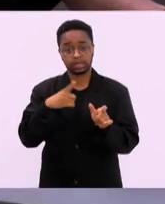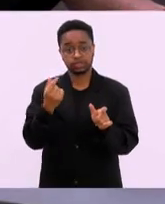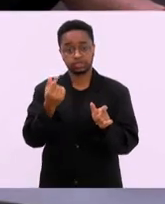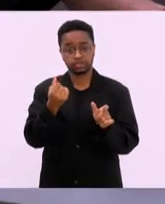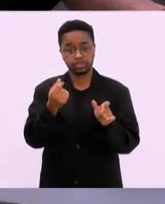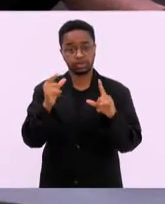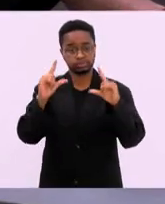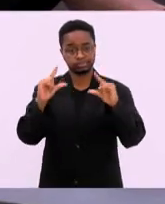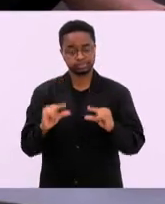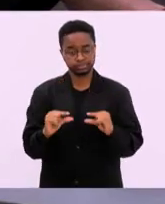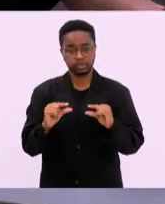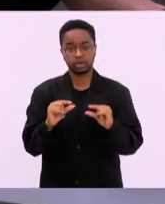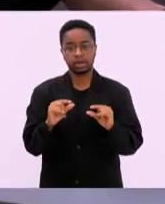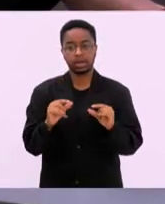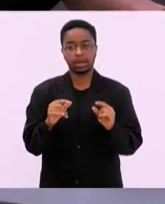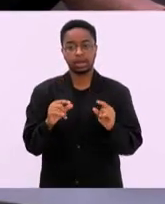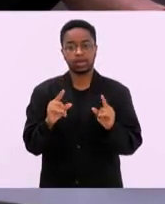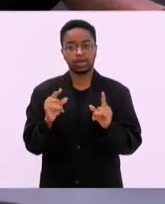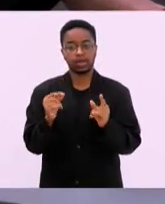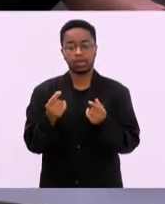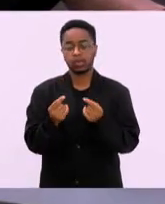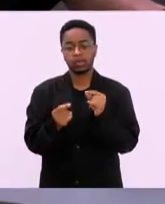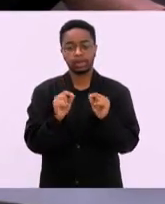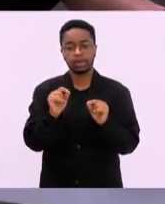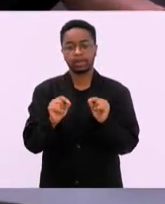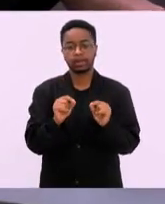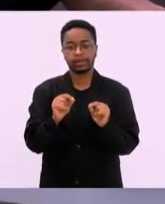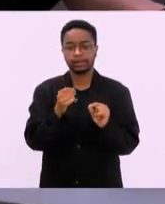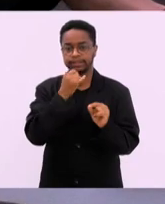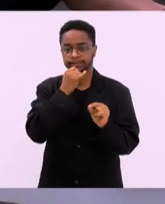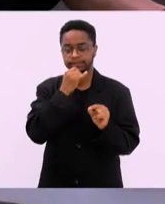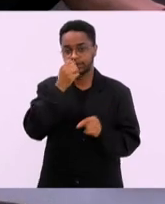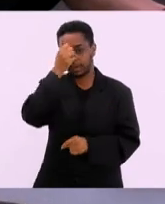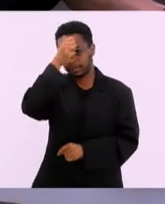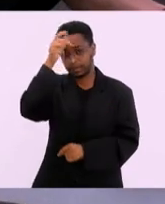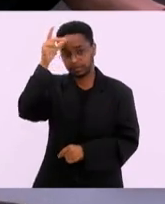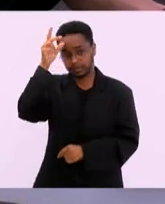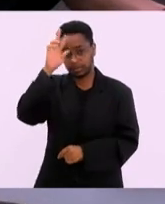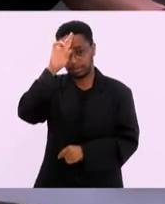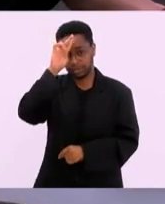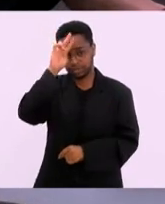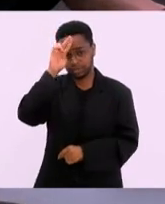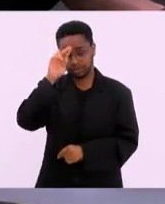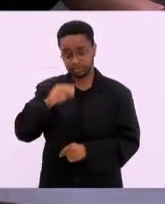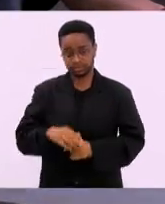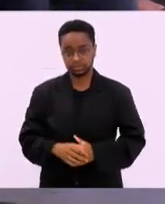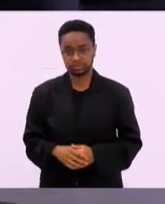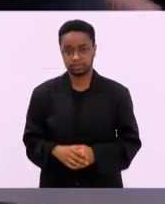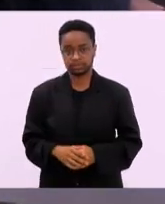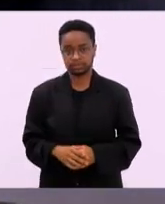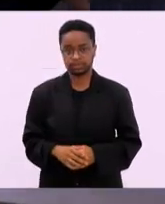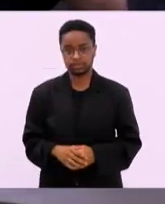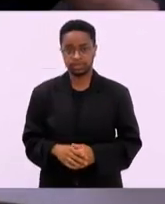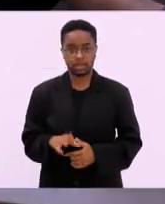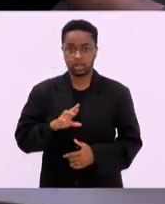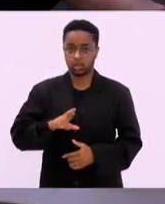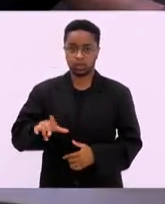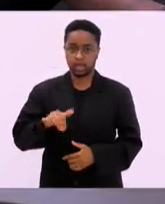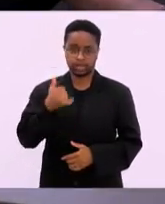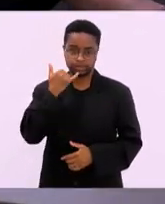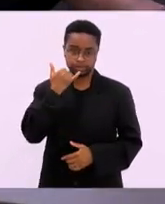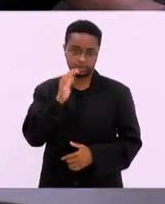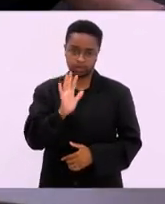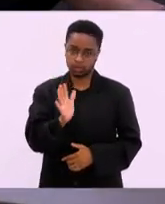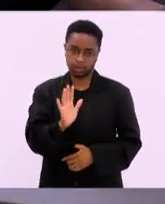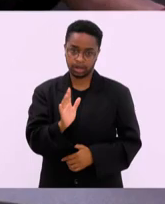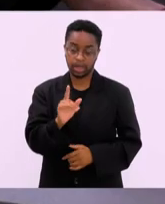dia essa questão com um prefeito de Mesquita, né? Não é o telefone em si, né?